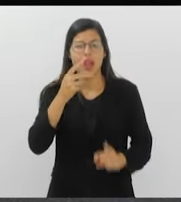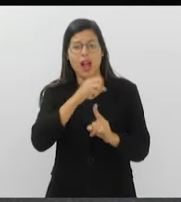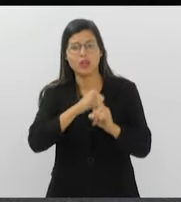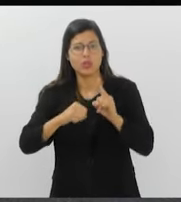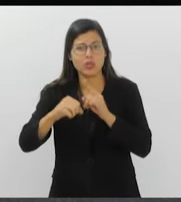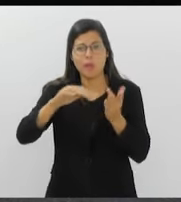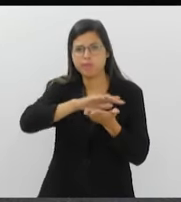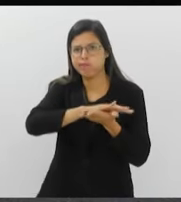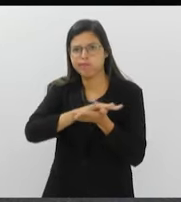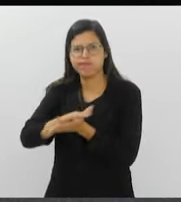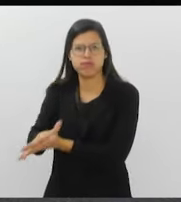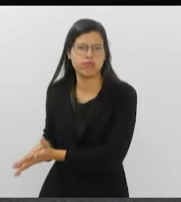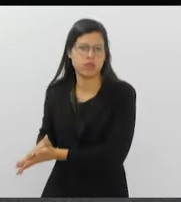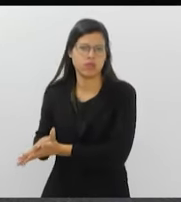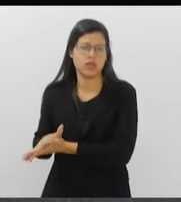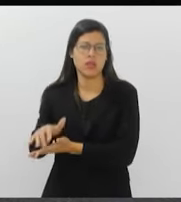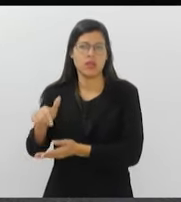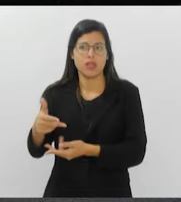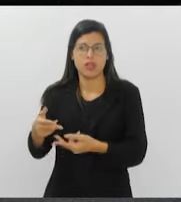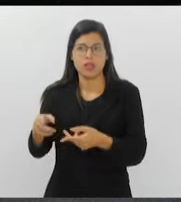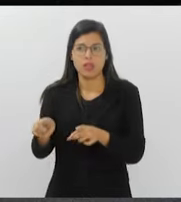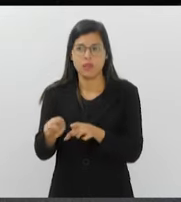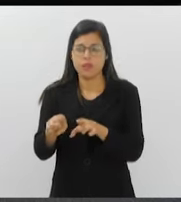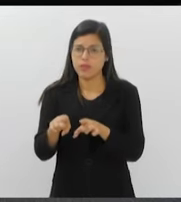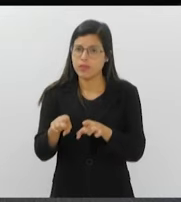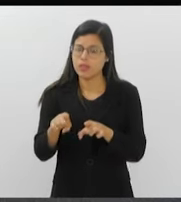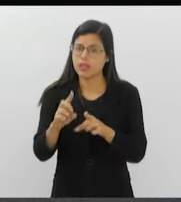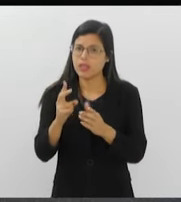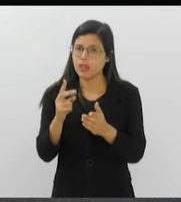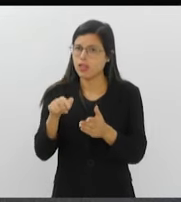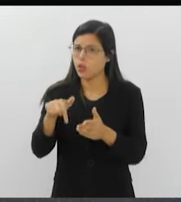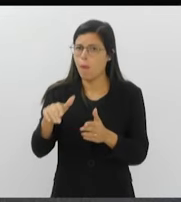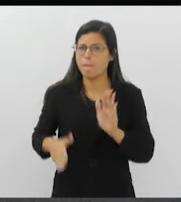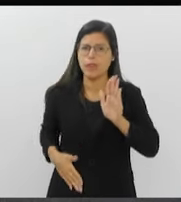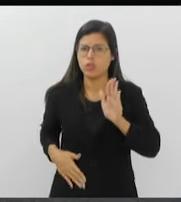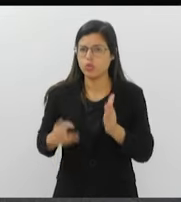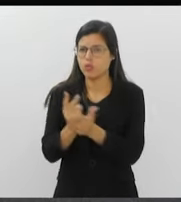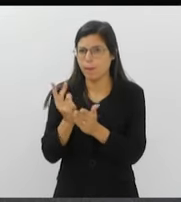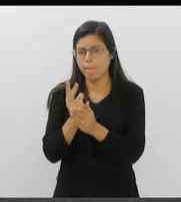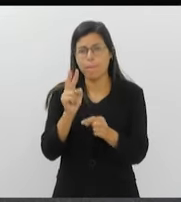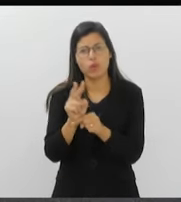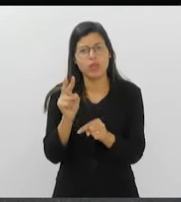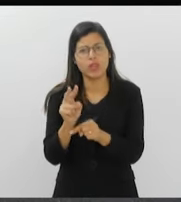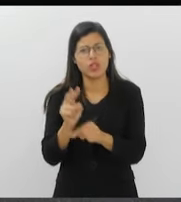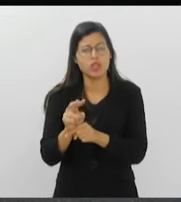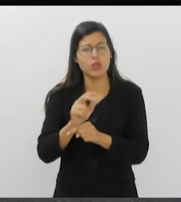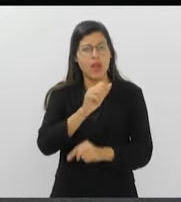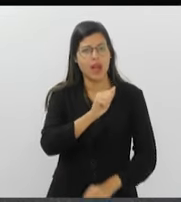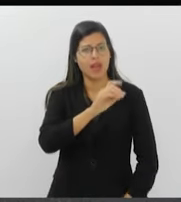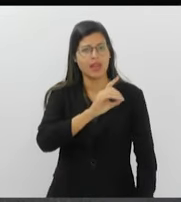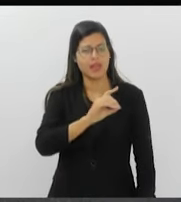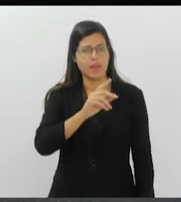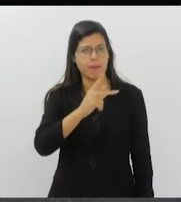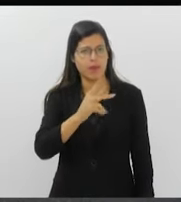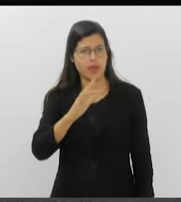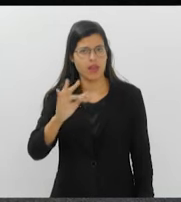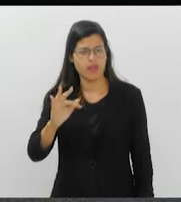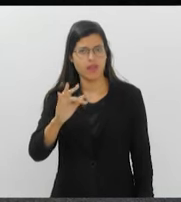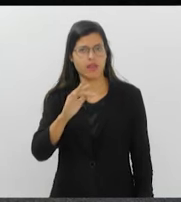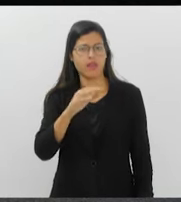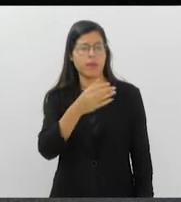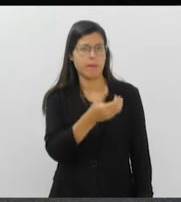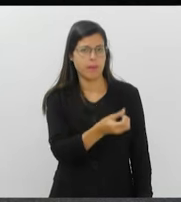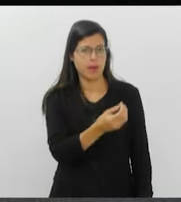sendo massacrada, a sociedade está sendo encarcerada e ele sempre protegido. A DPF 635 é câmera, audiência de